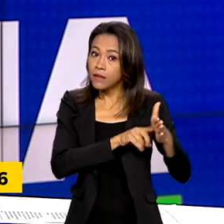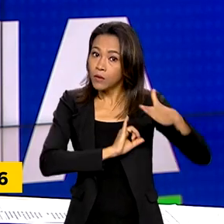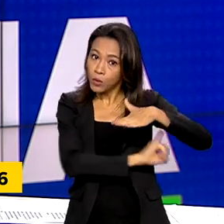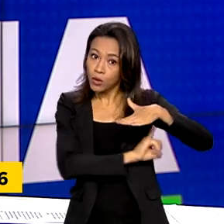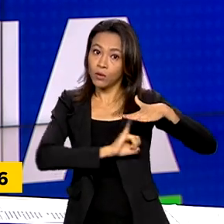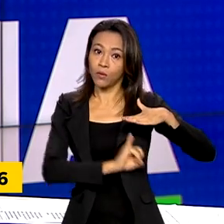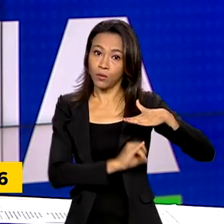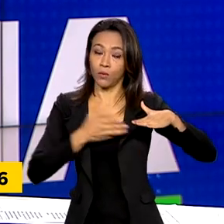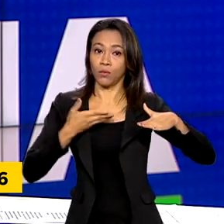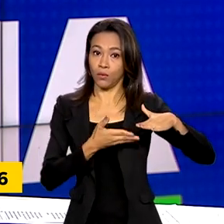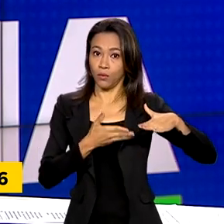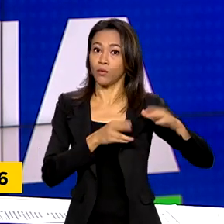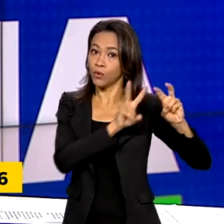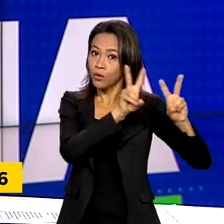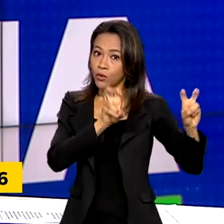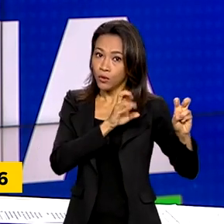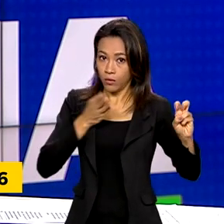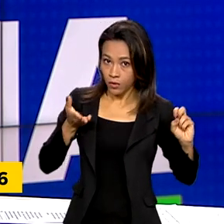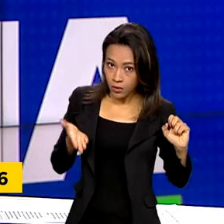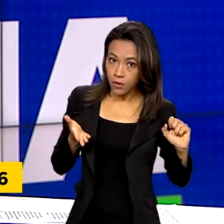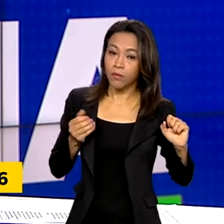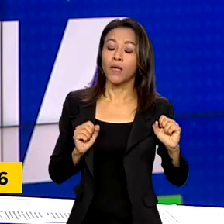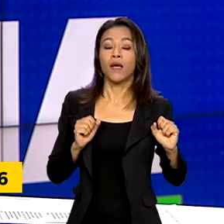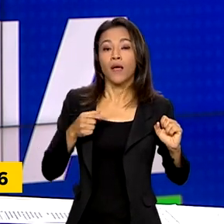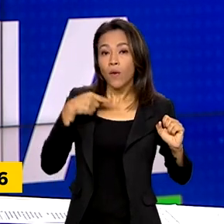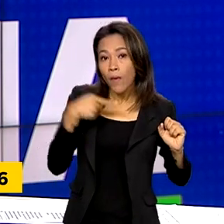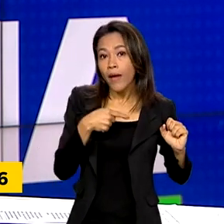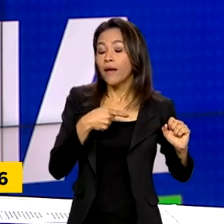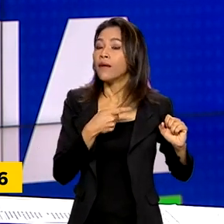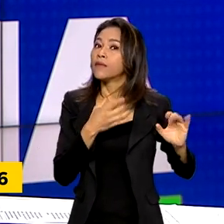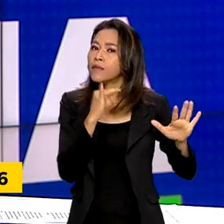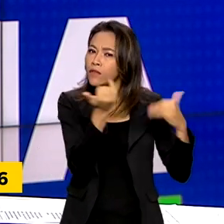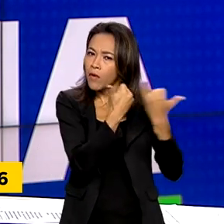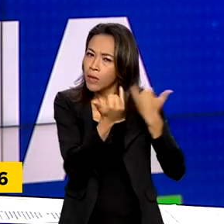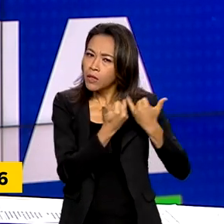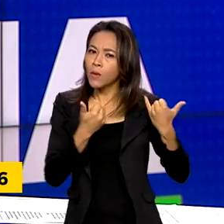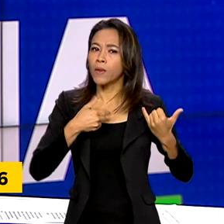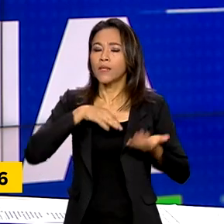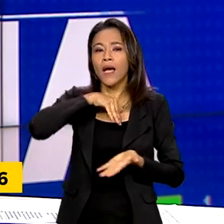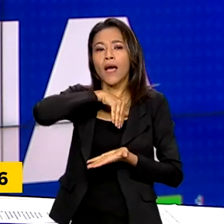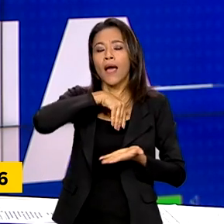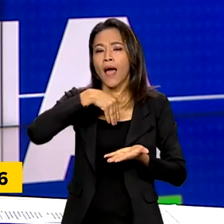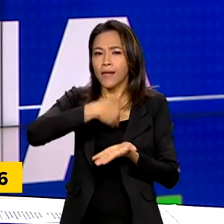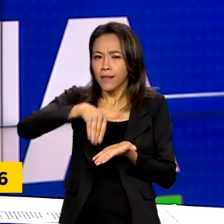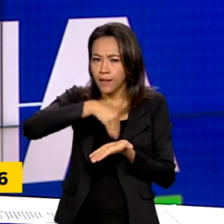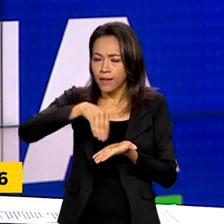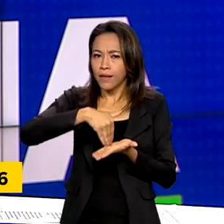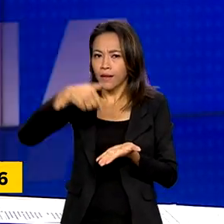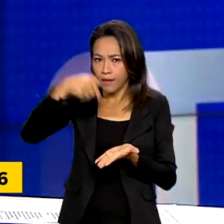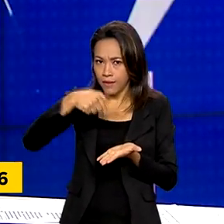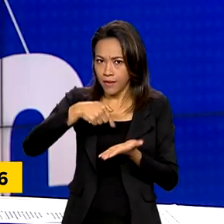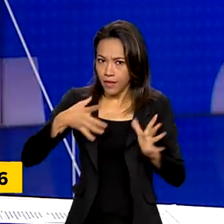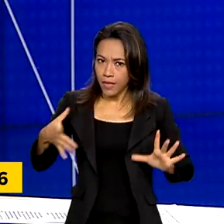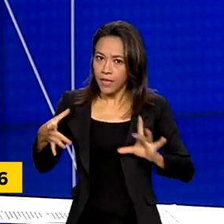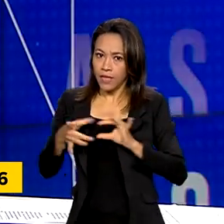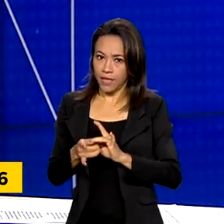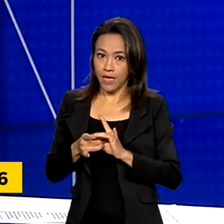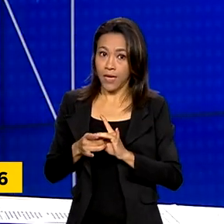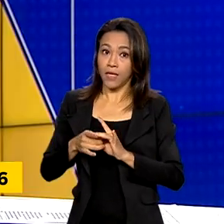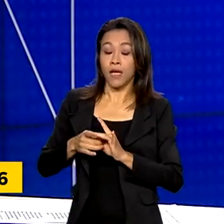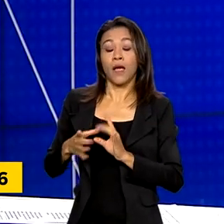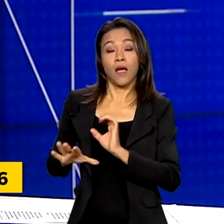Petróleo, Gás e Biocombustíveis. Com essas informações, a Senacom, ligada ao Ministério da Justiça e Segurança